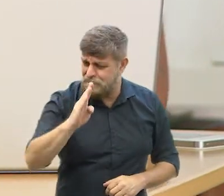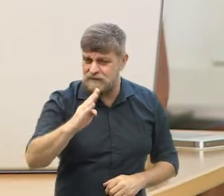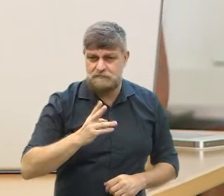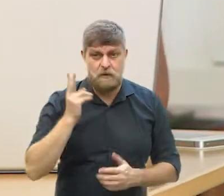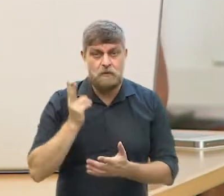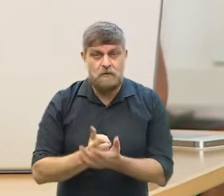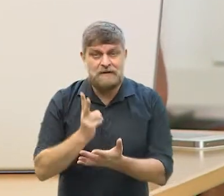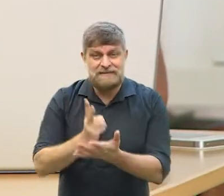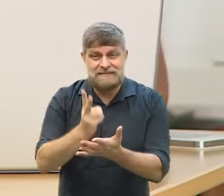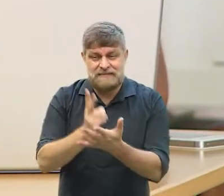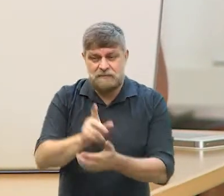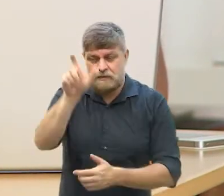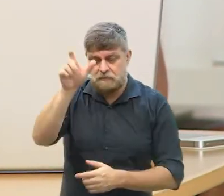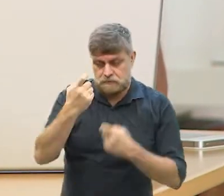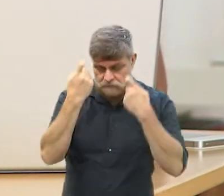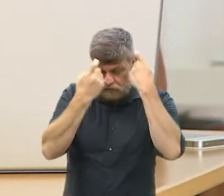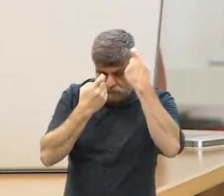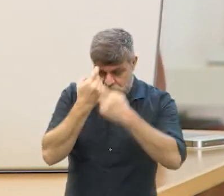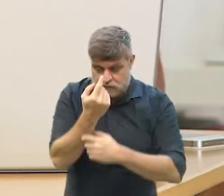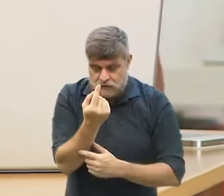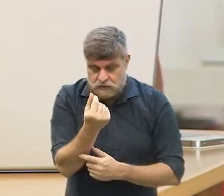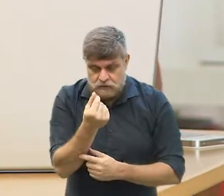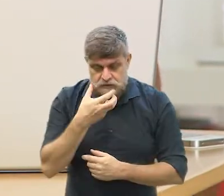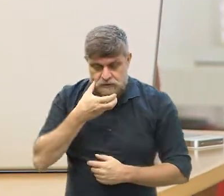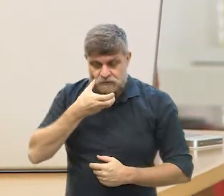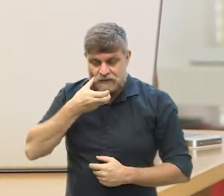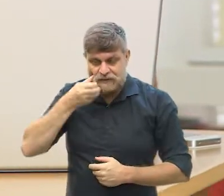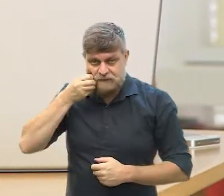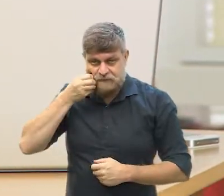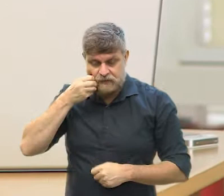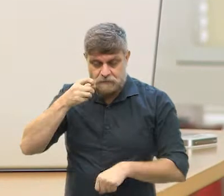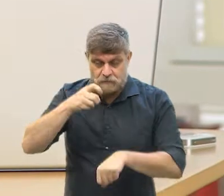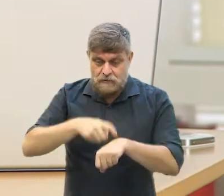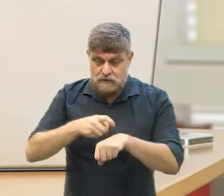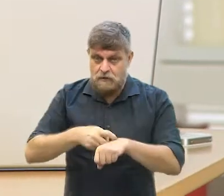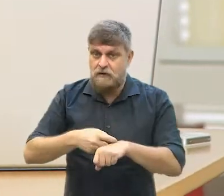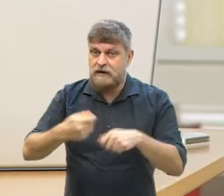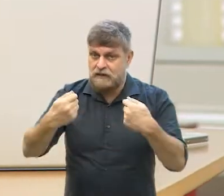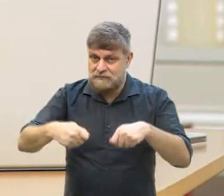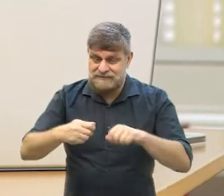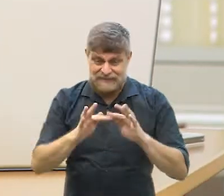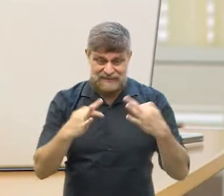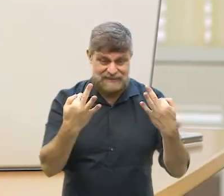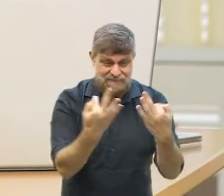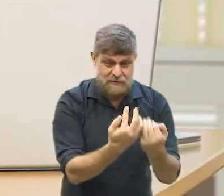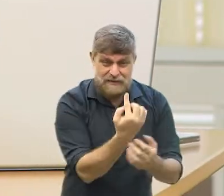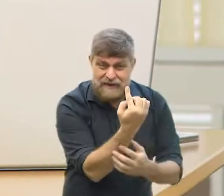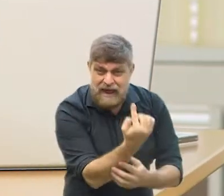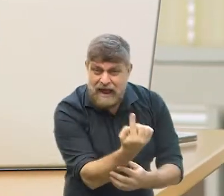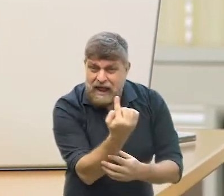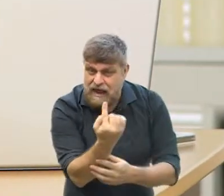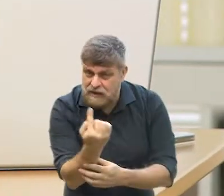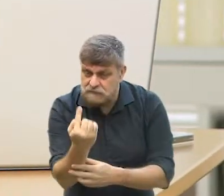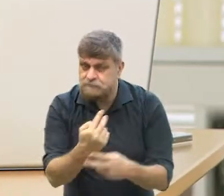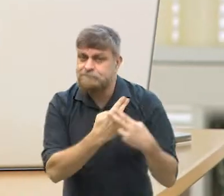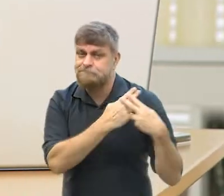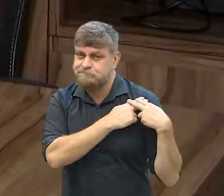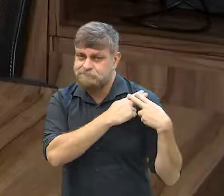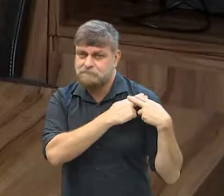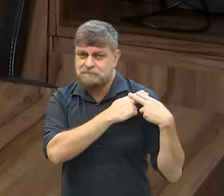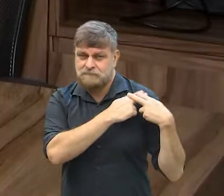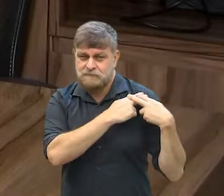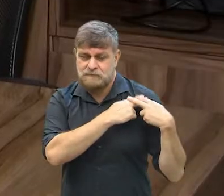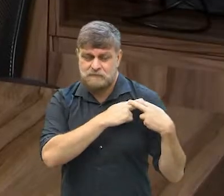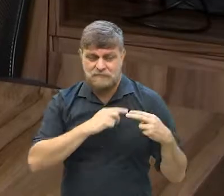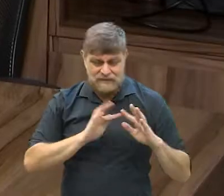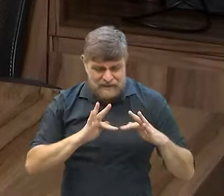continuar sendo uma prioridade na vida das nossas famílias, de cada um de nós, né? E importante aí envolver